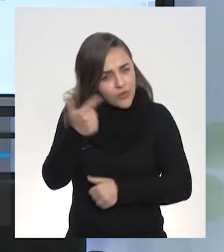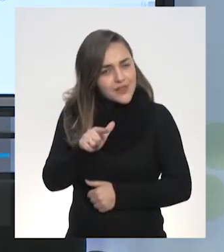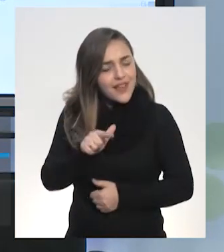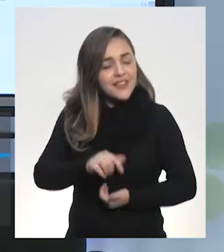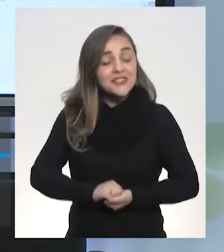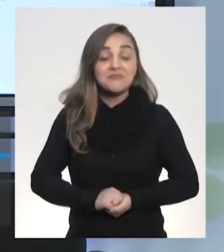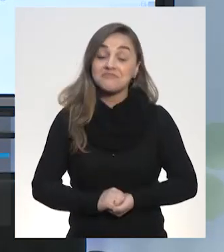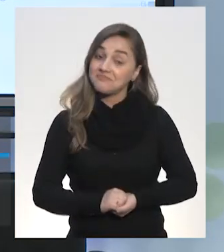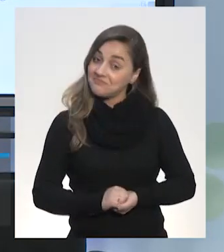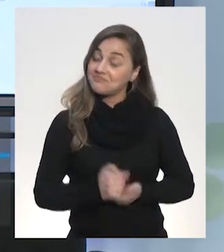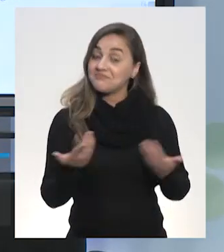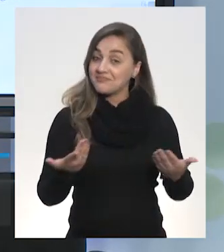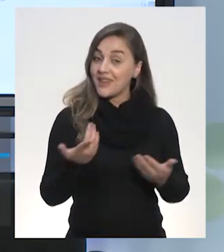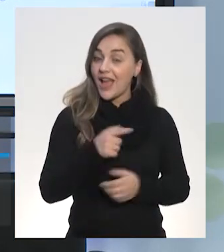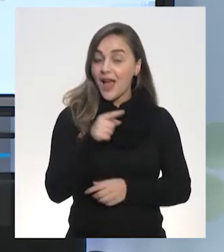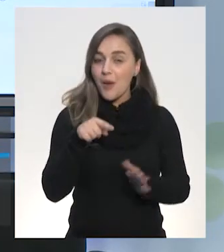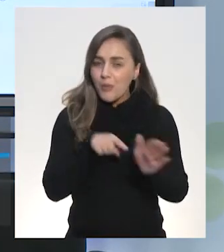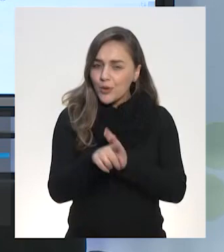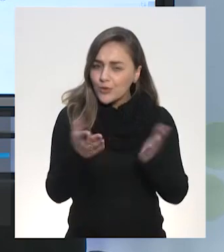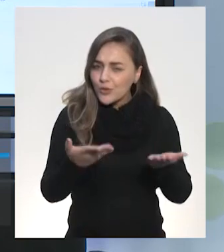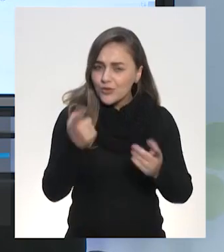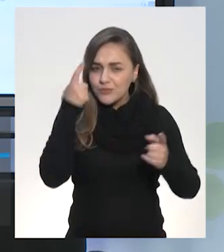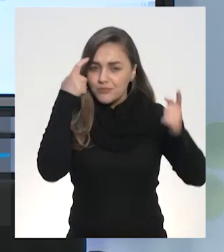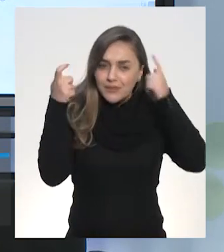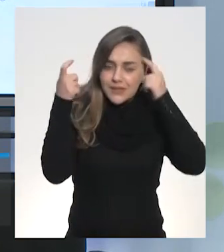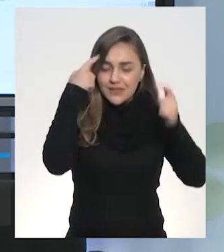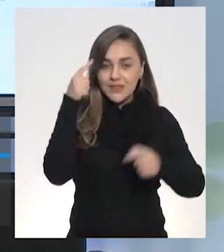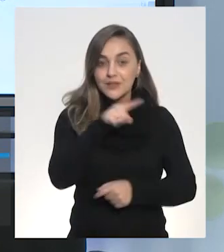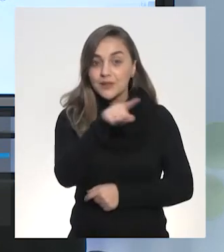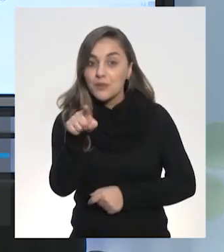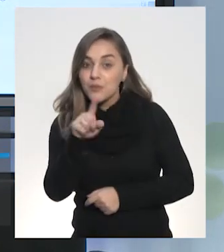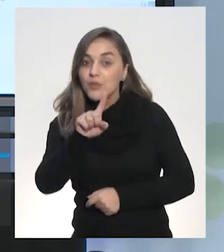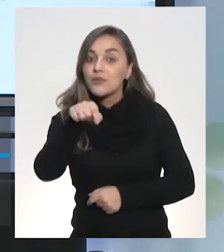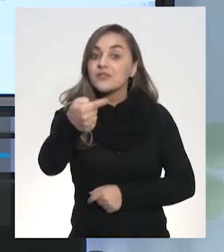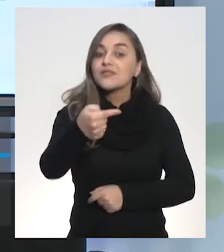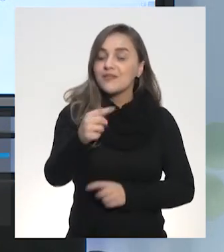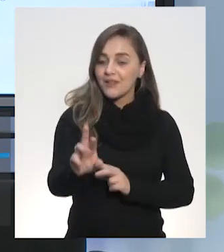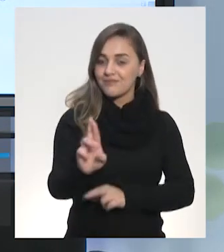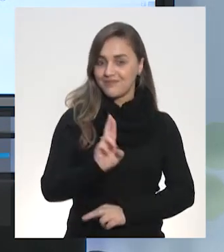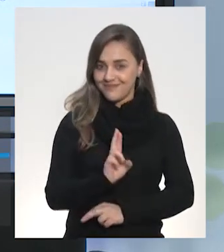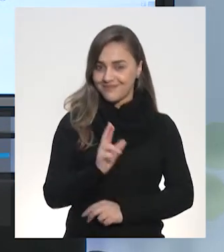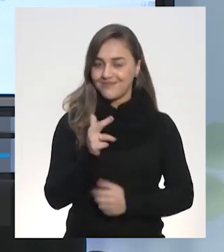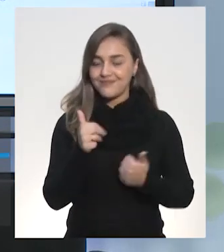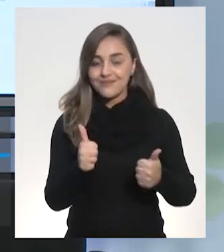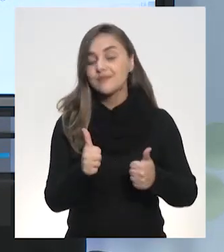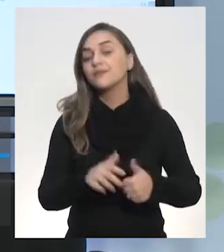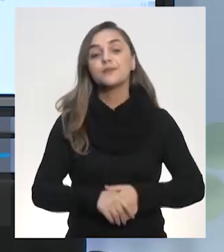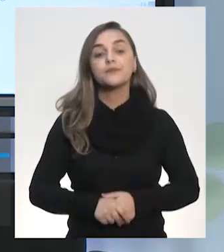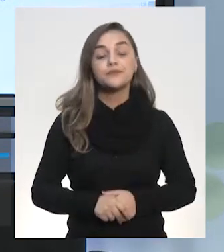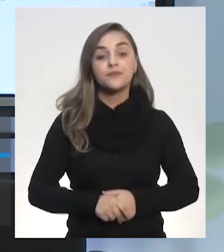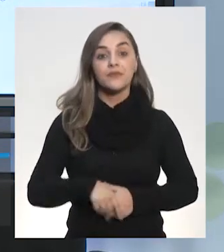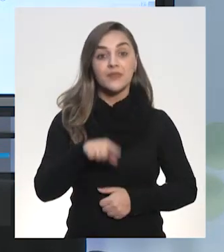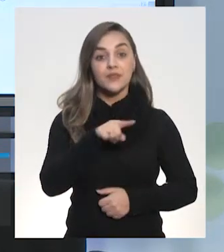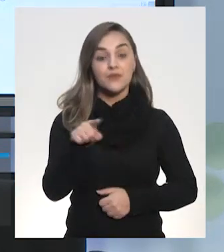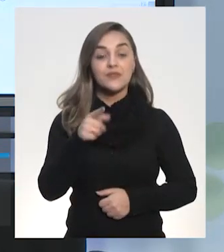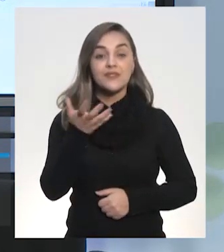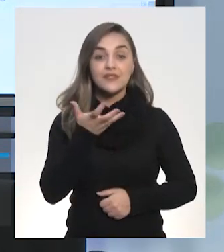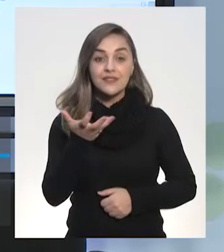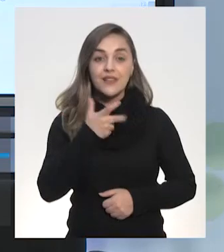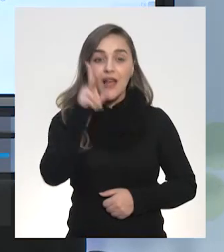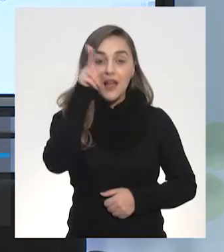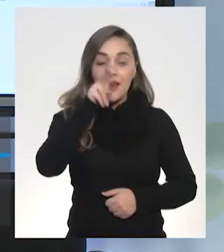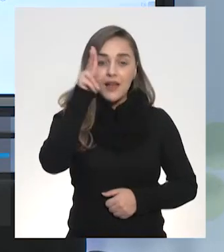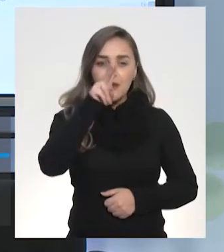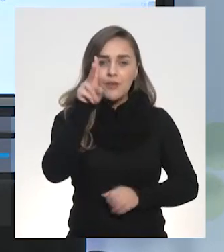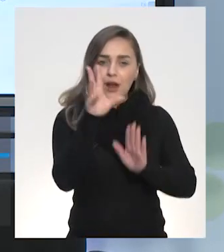a gente, até o final da aula, a gente vai responder isso, né? E aí a gente também vai ter aí, se vocês quiserem relembrar desse